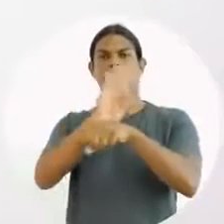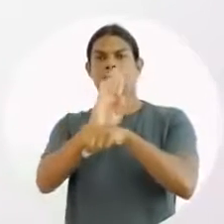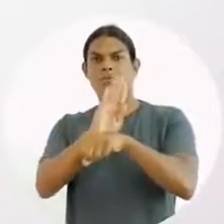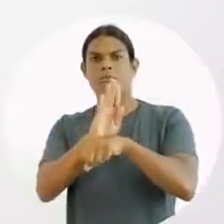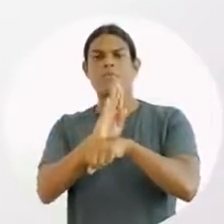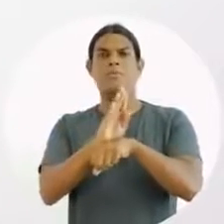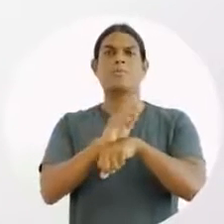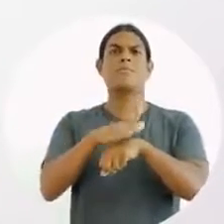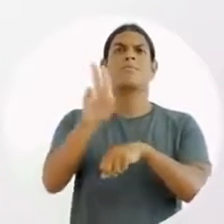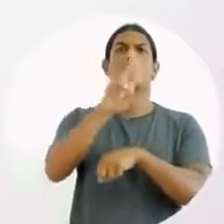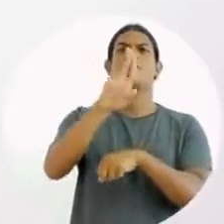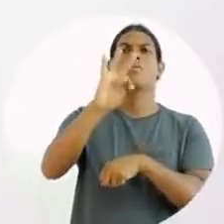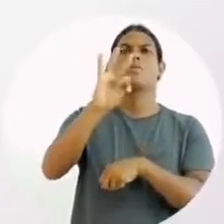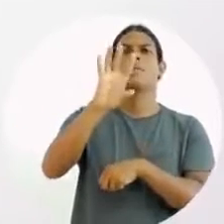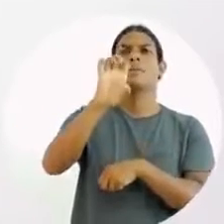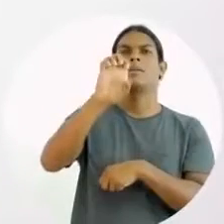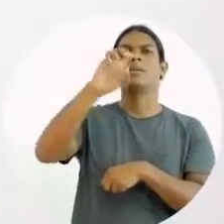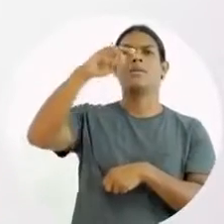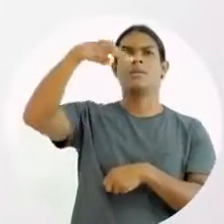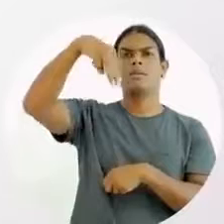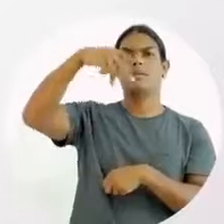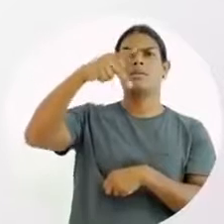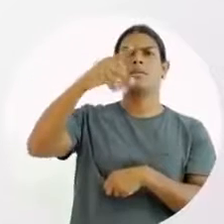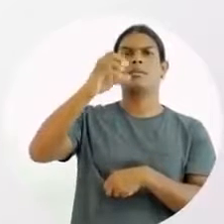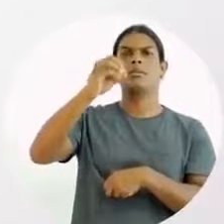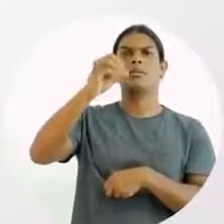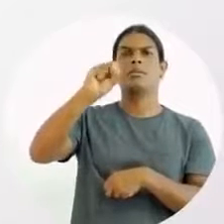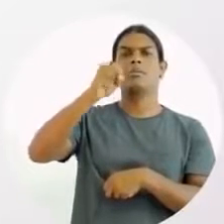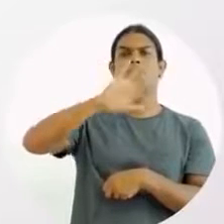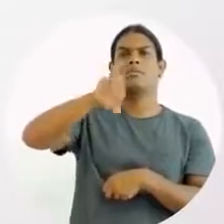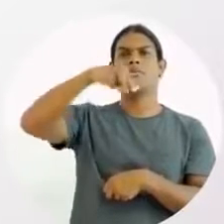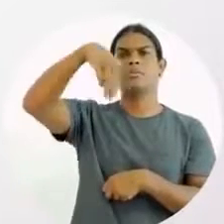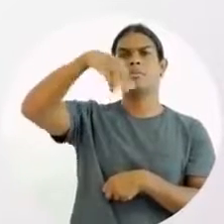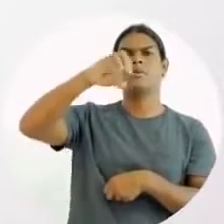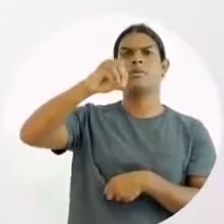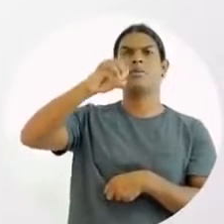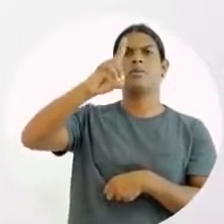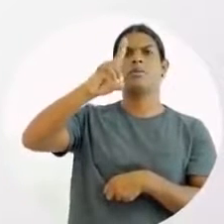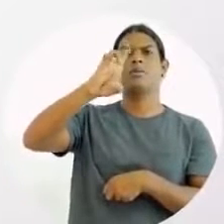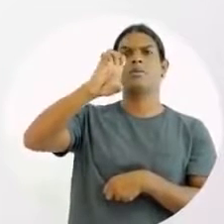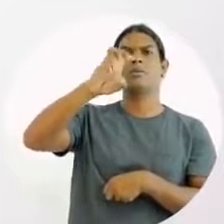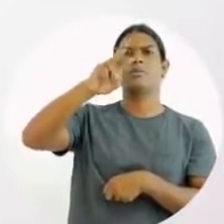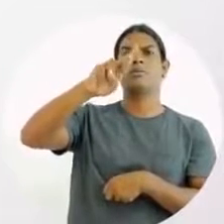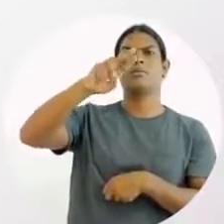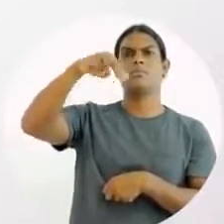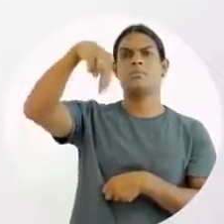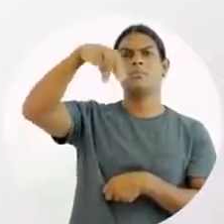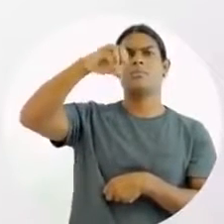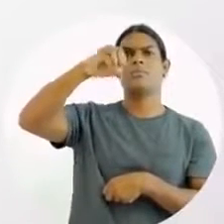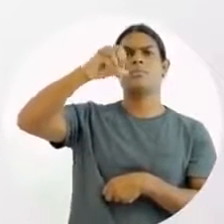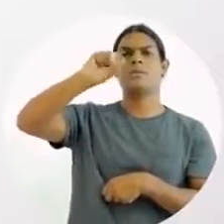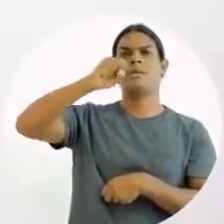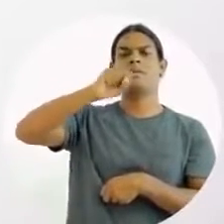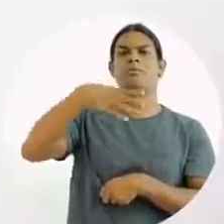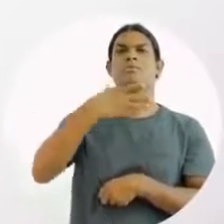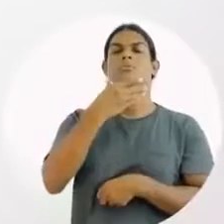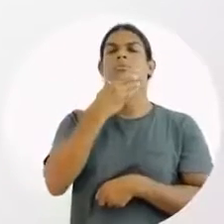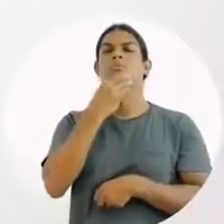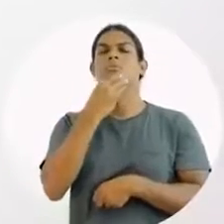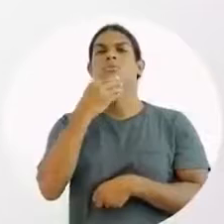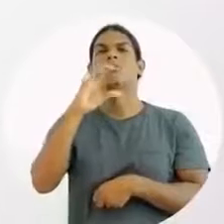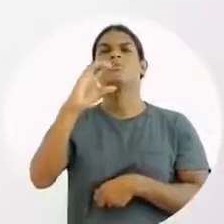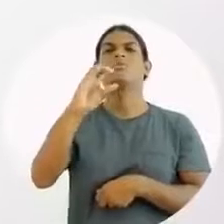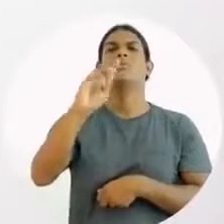um filme chamado Tempos Modernos de Charlie Chaplin. Claro que esse filme está todo envolvido no esquema